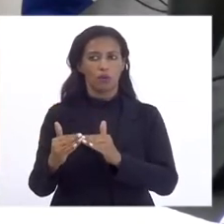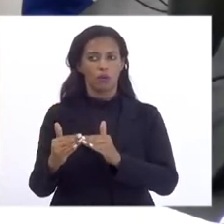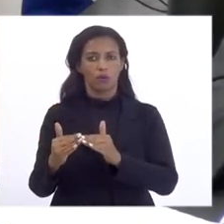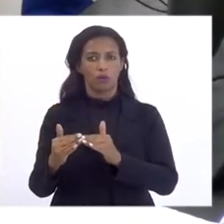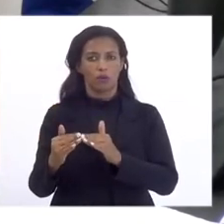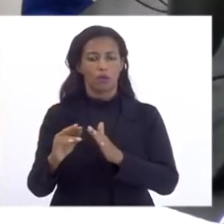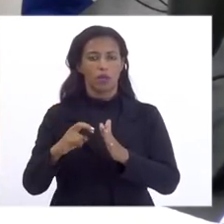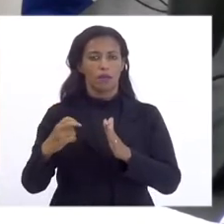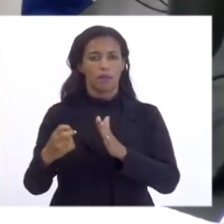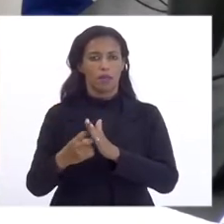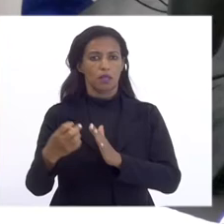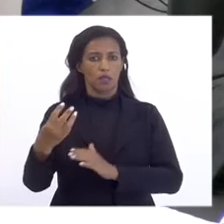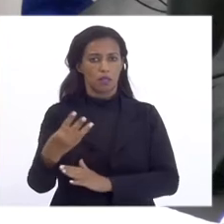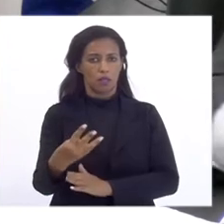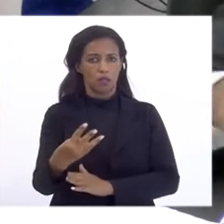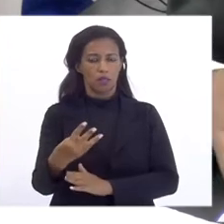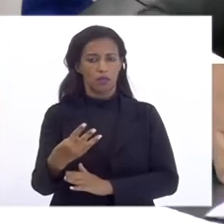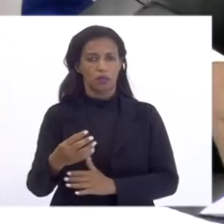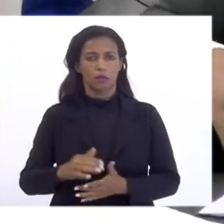à emenda 3.